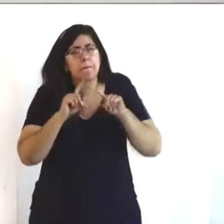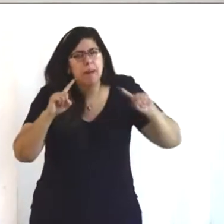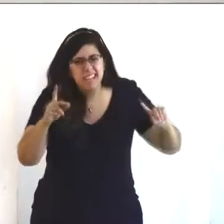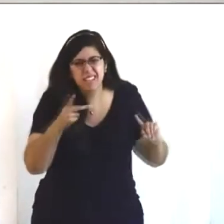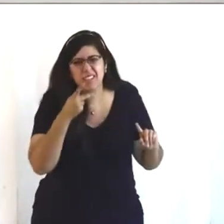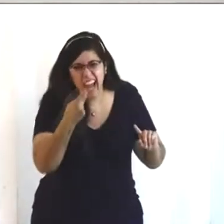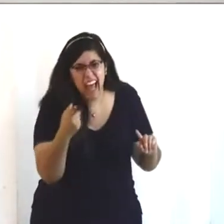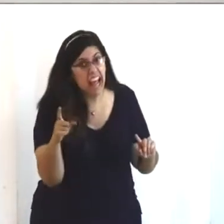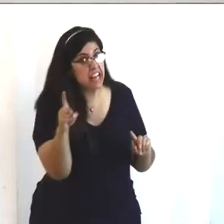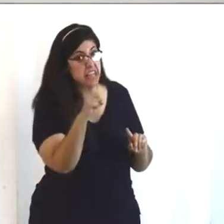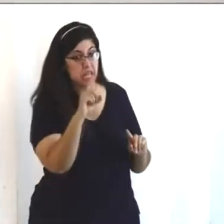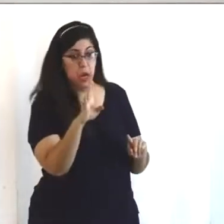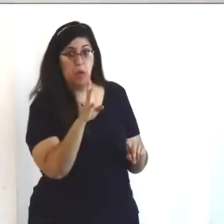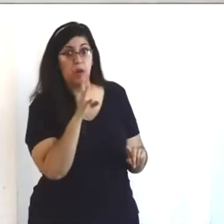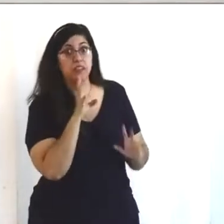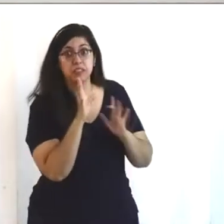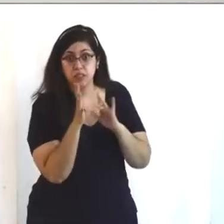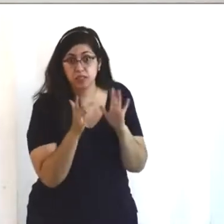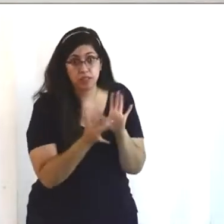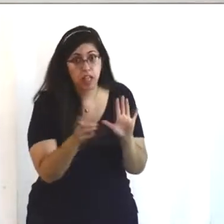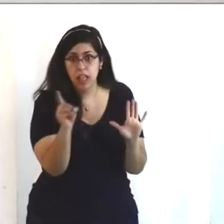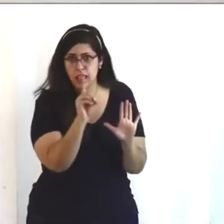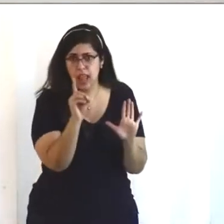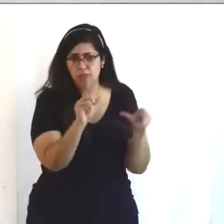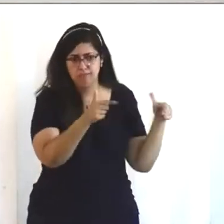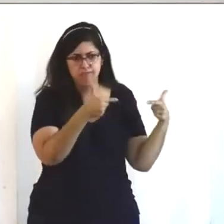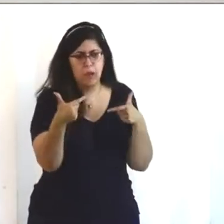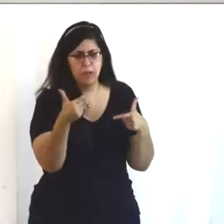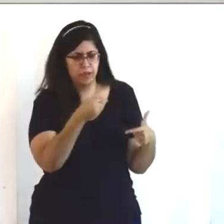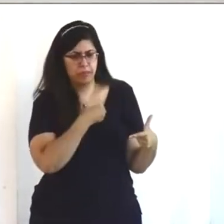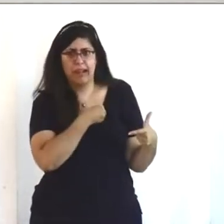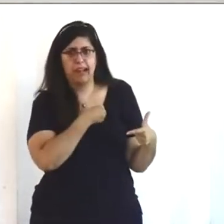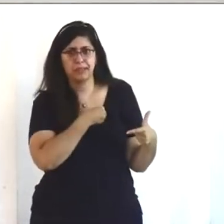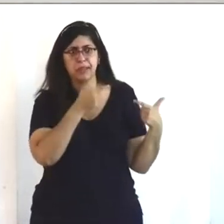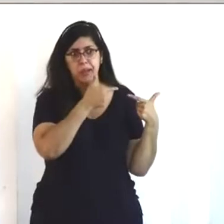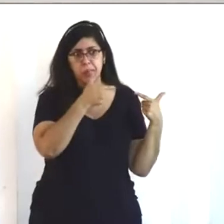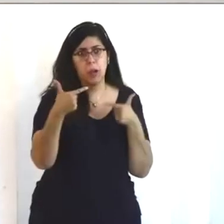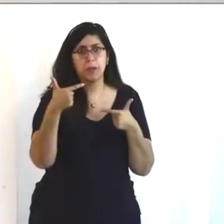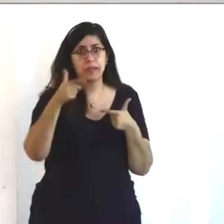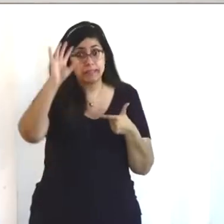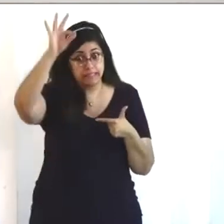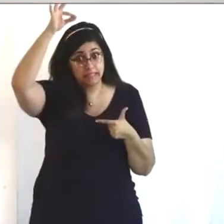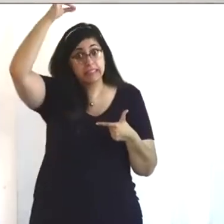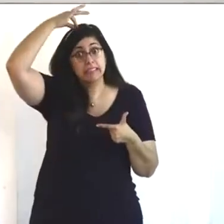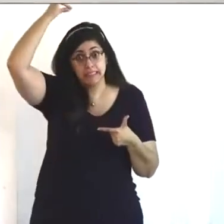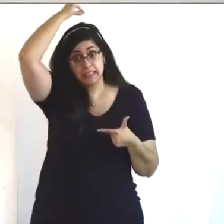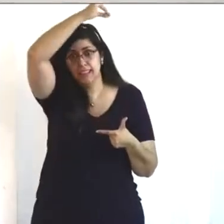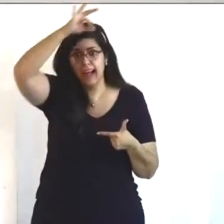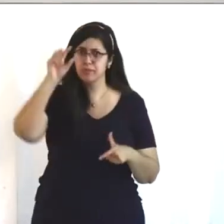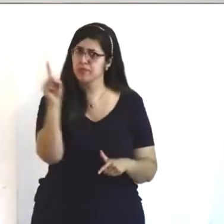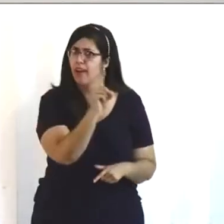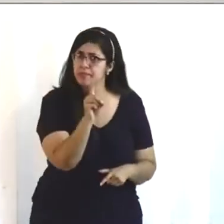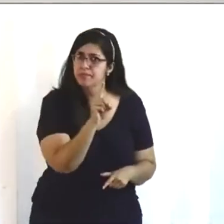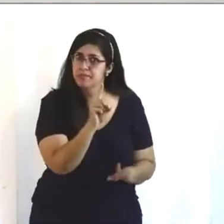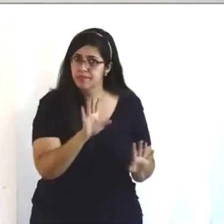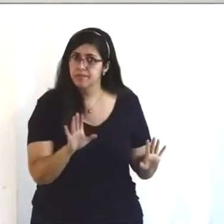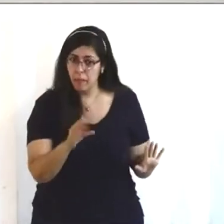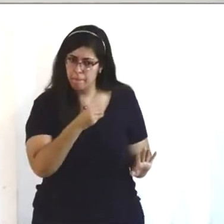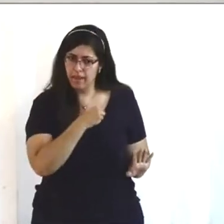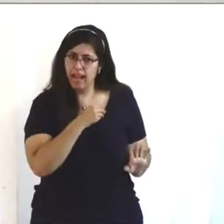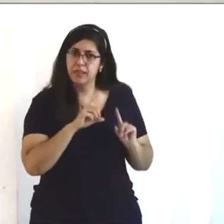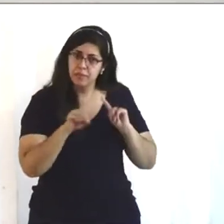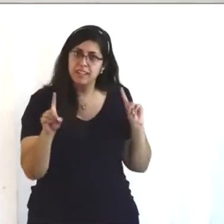fala a Deus não é pecado contra o Espírito Santo. O evangelista Mateus diz no capítulo